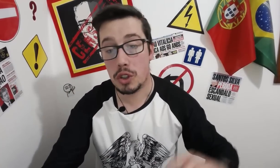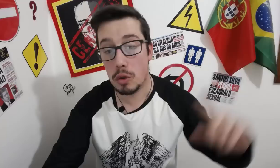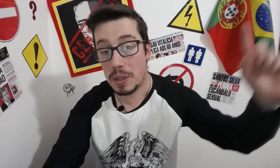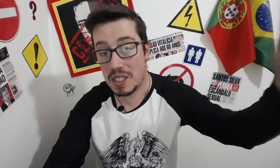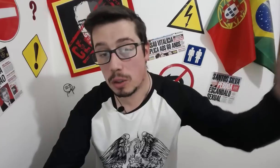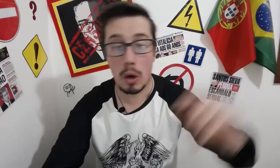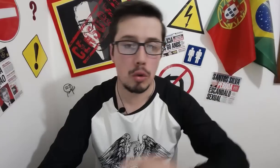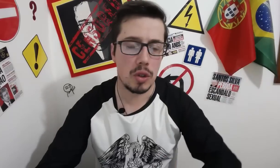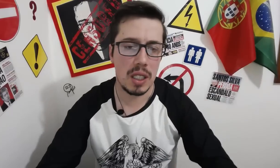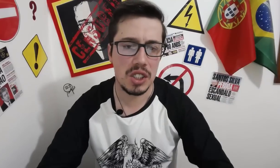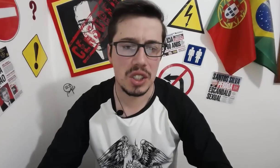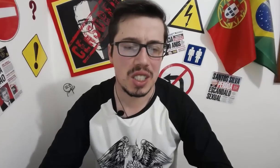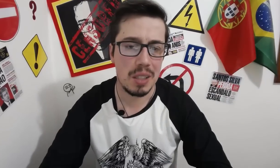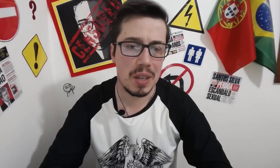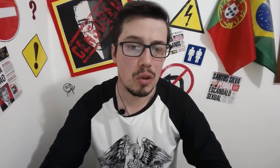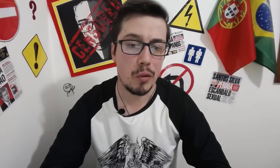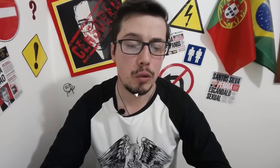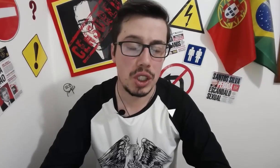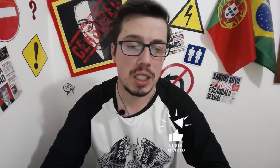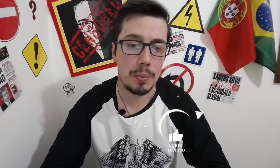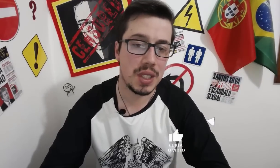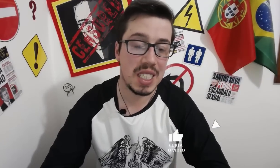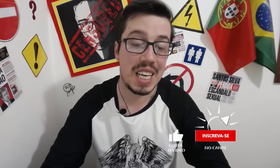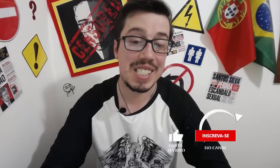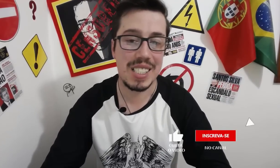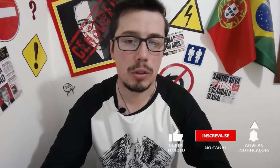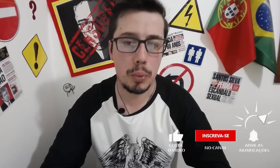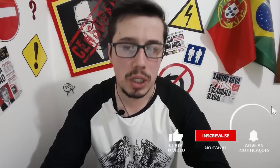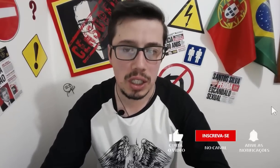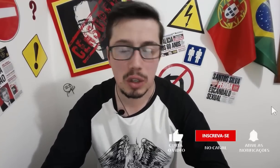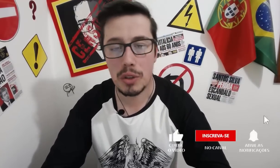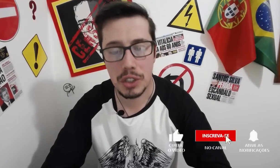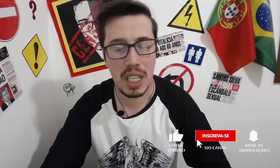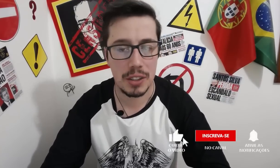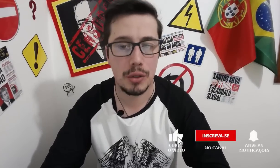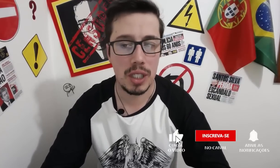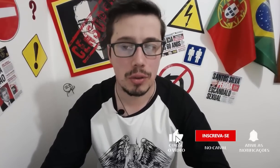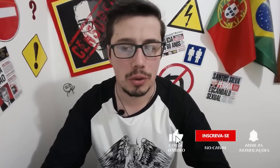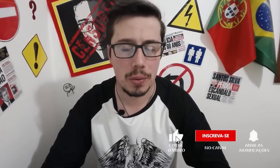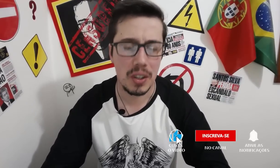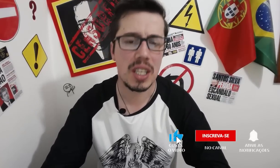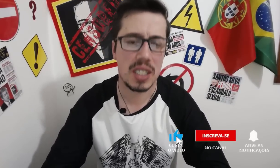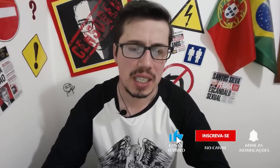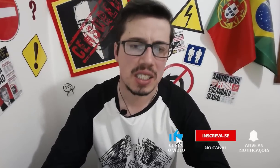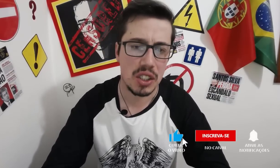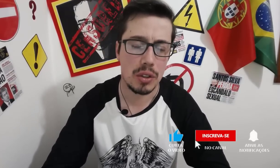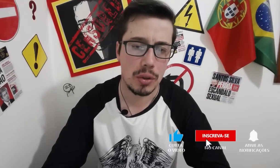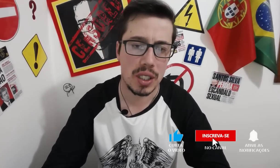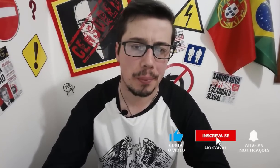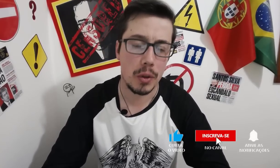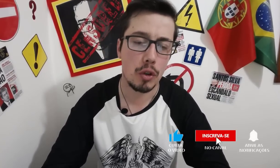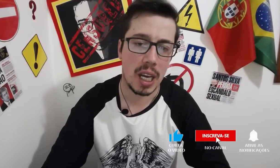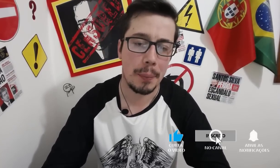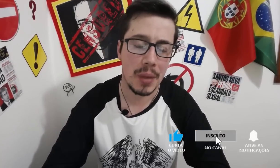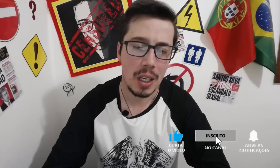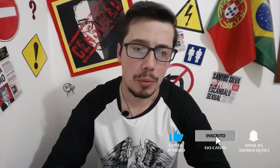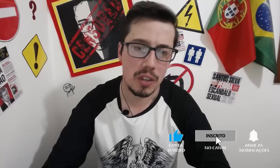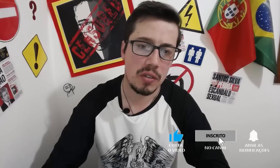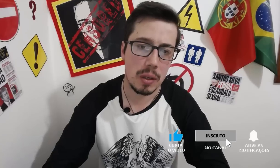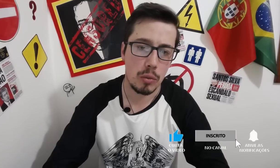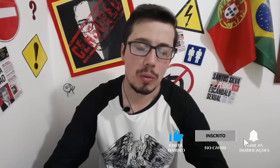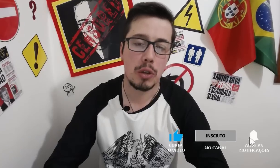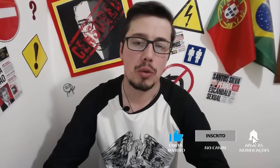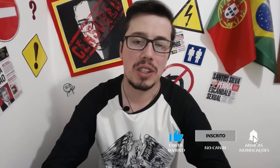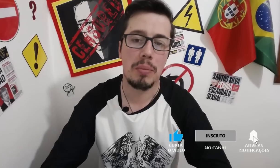já aconteceu no Brasil com alguns jornalistas que tiveram que fugir e pedir asilo político aos Estados Unidos. Onde é que está essa gente toda? Não está,